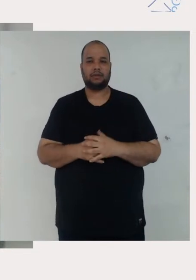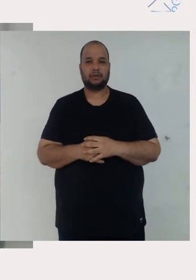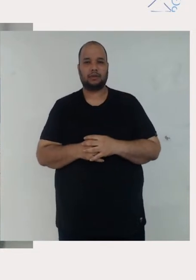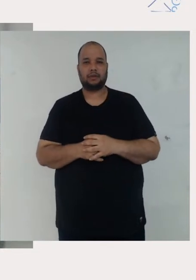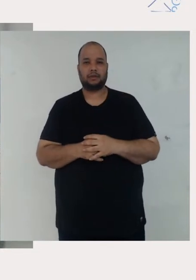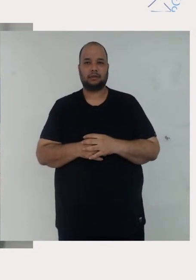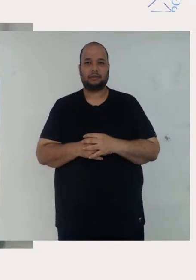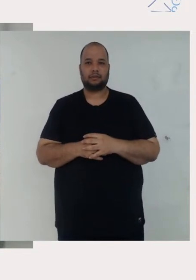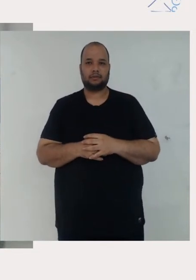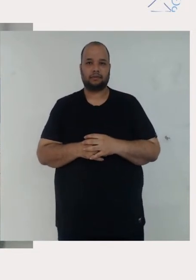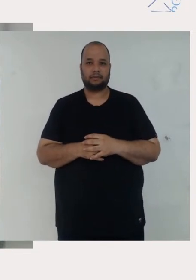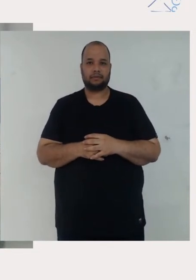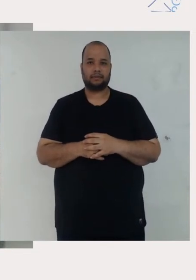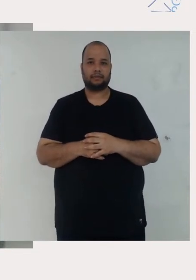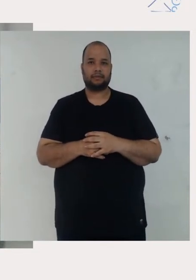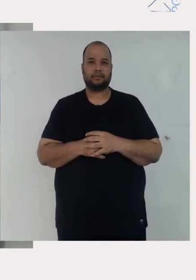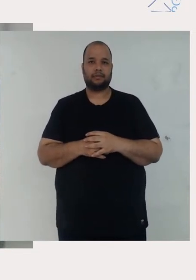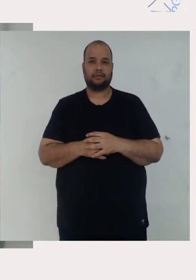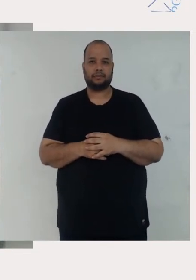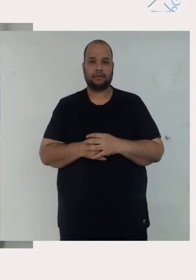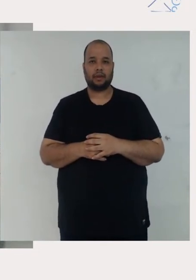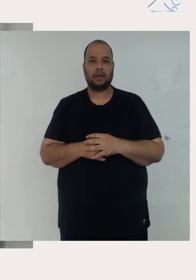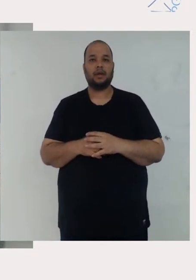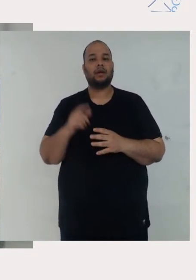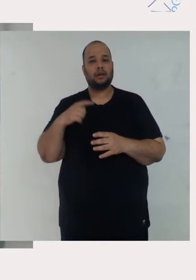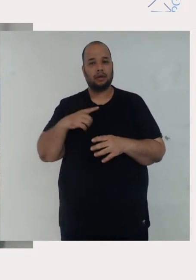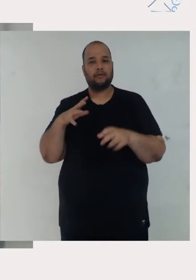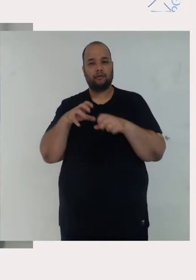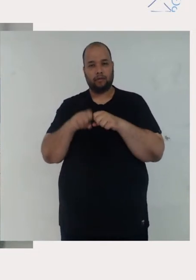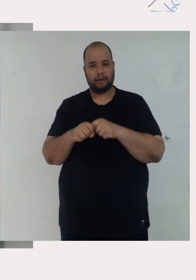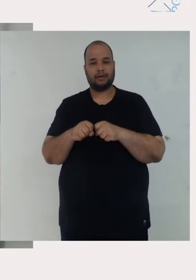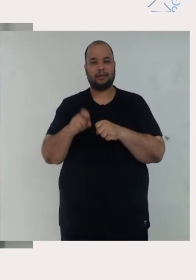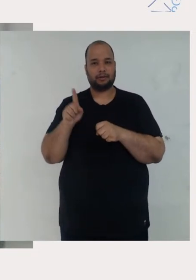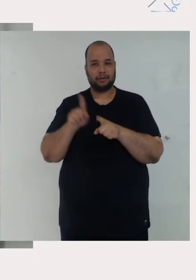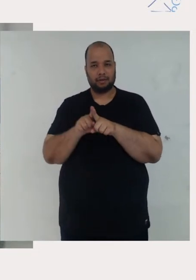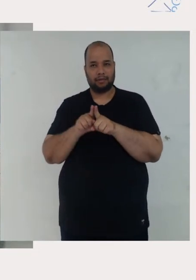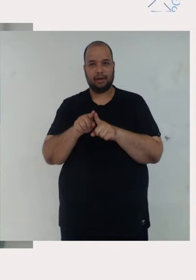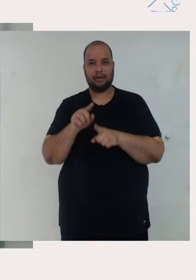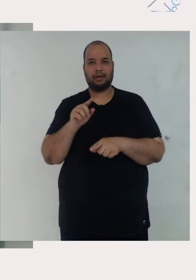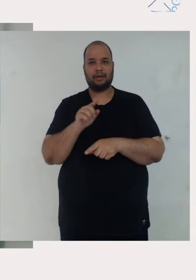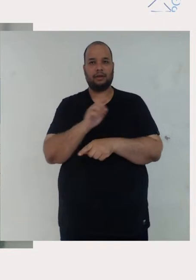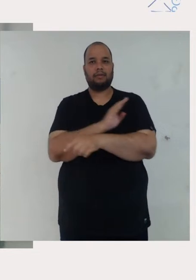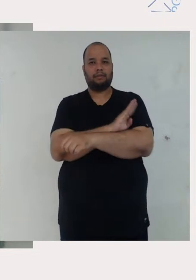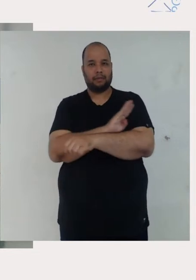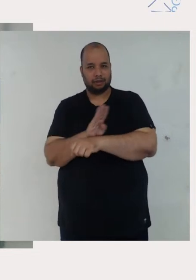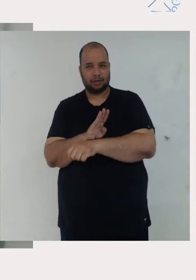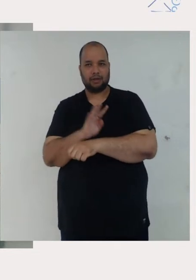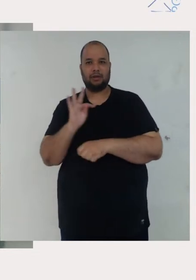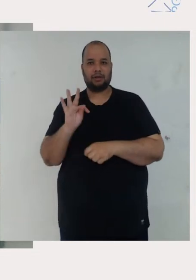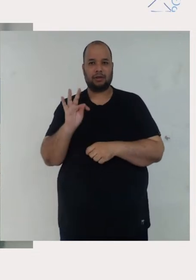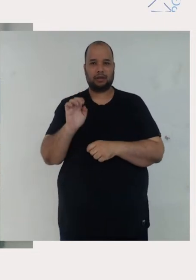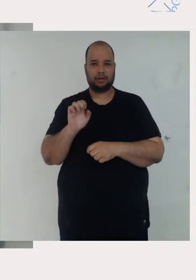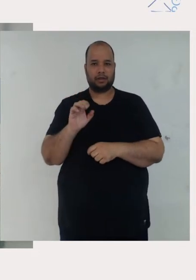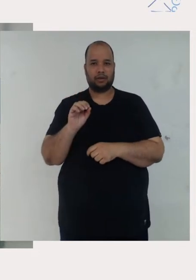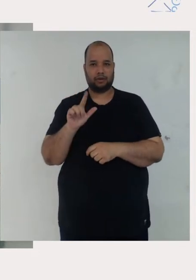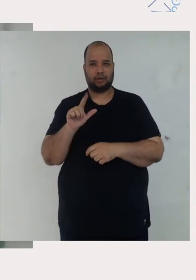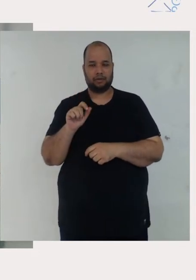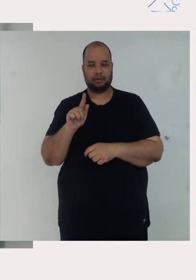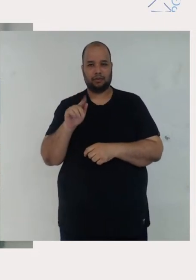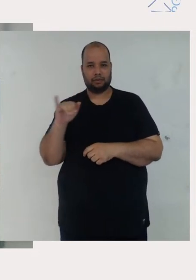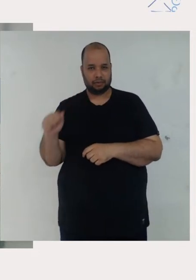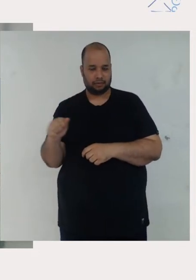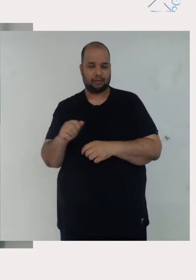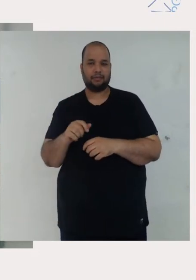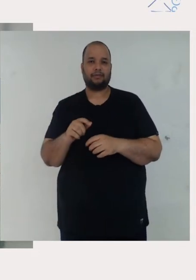Pinheiro, 2006, bacharel em Teologia com ênfase em Pesquisa